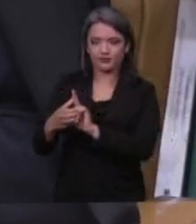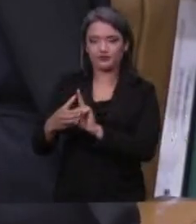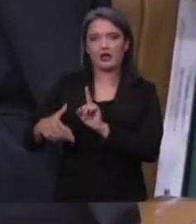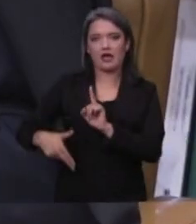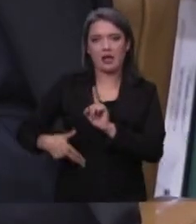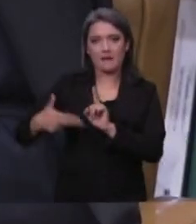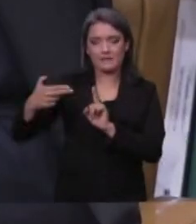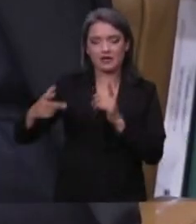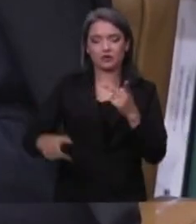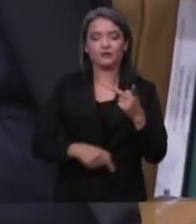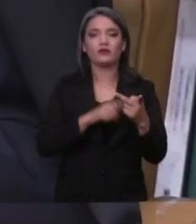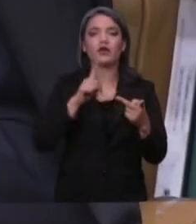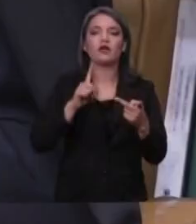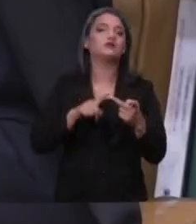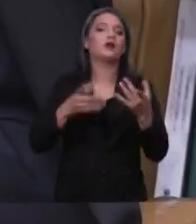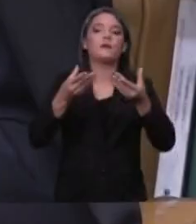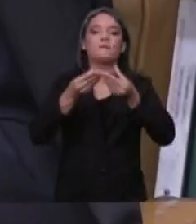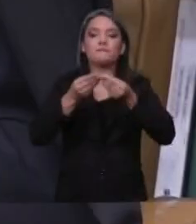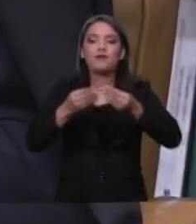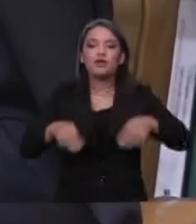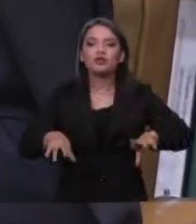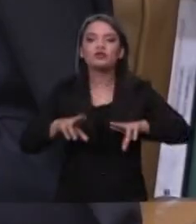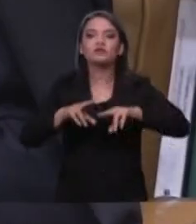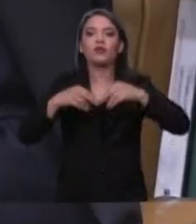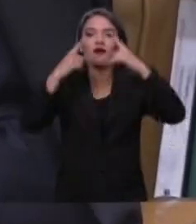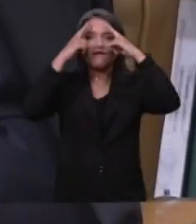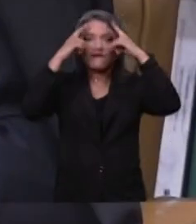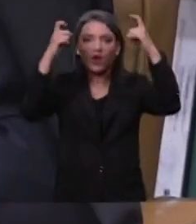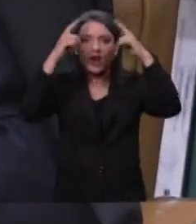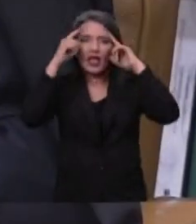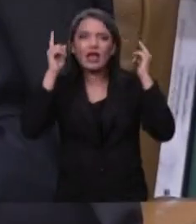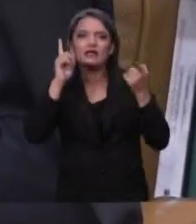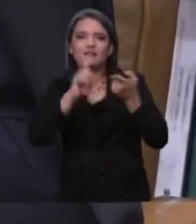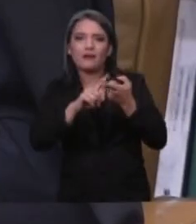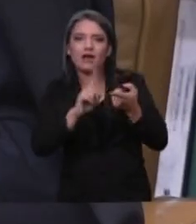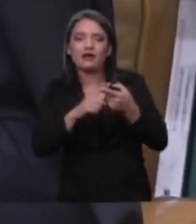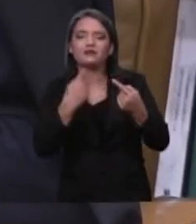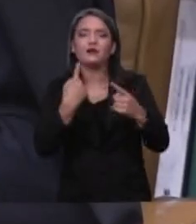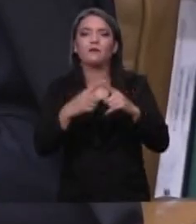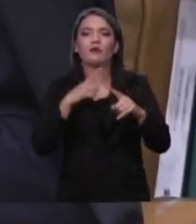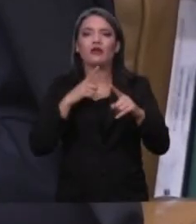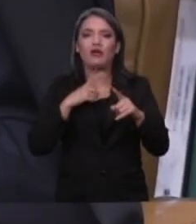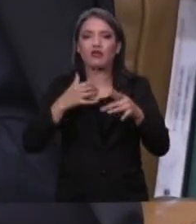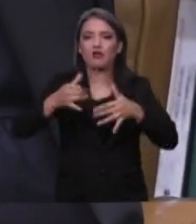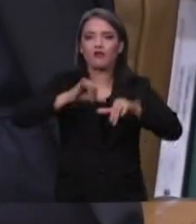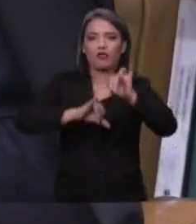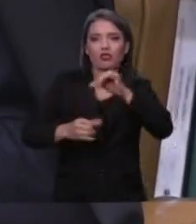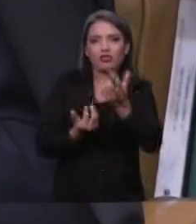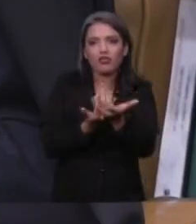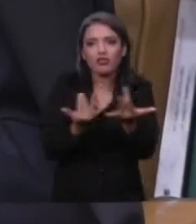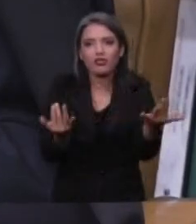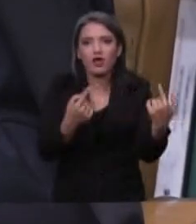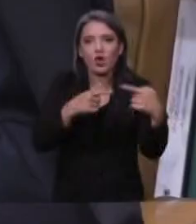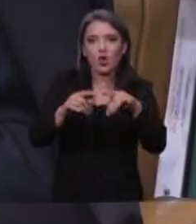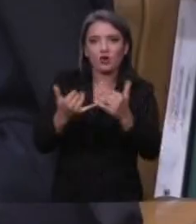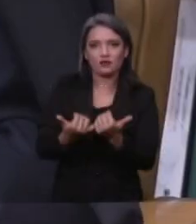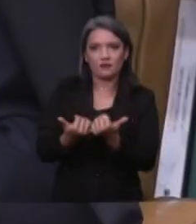dano qualificado pela violência e grave ameaça com emprego de substância inflamável contra o patrimônio da União,